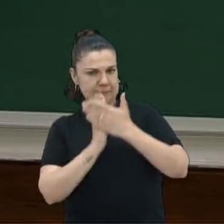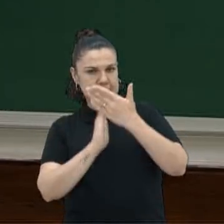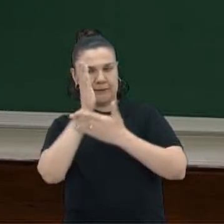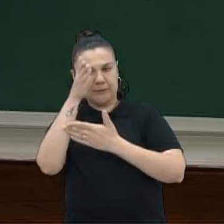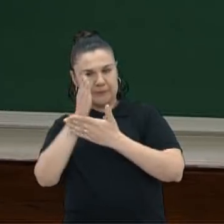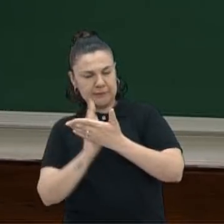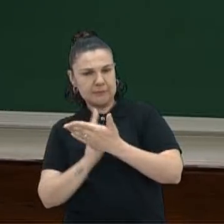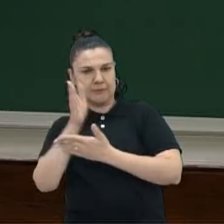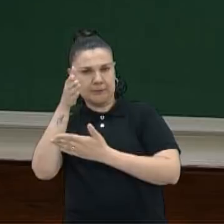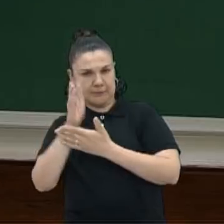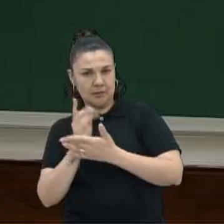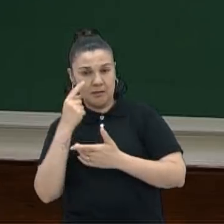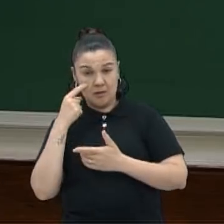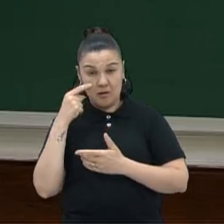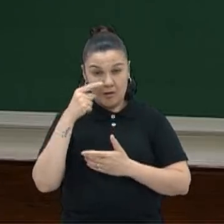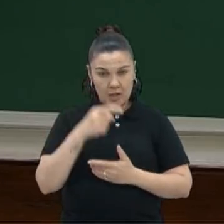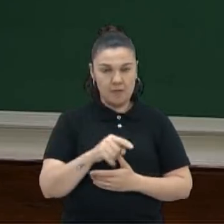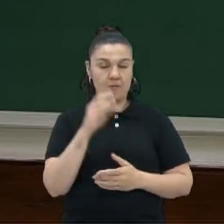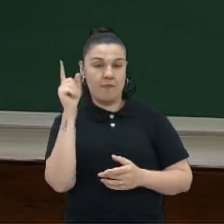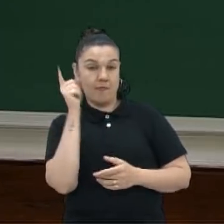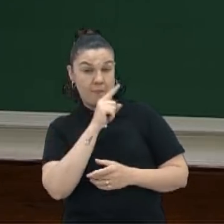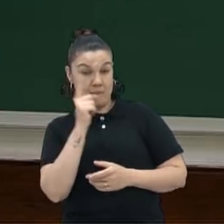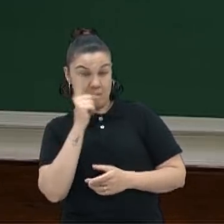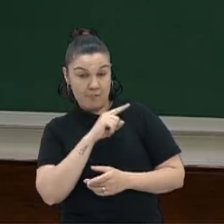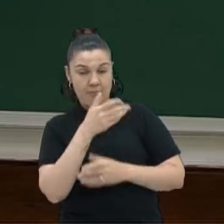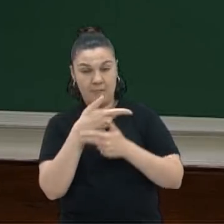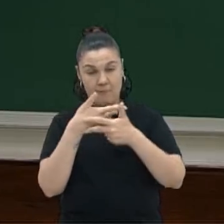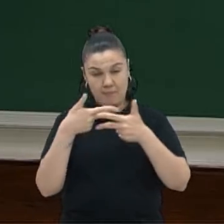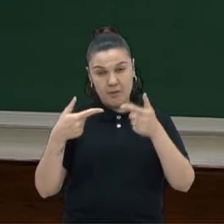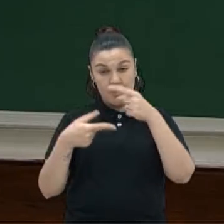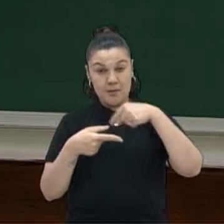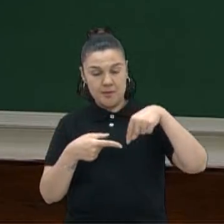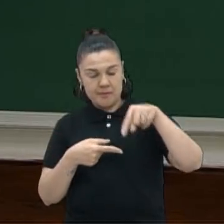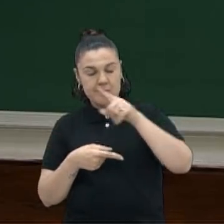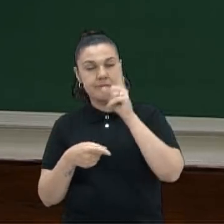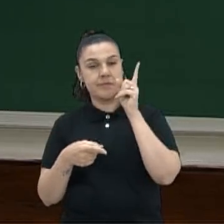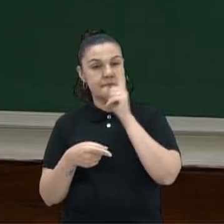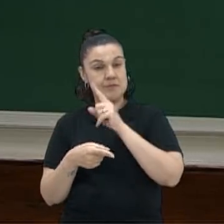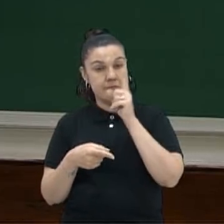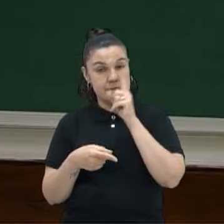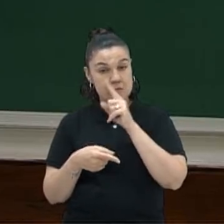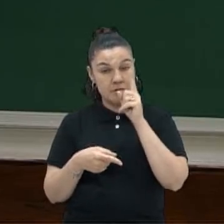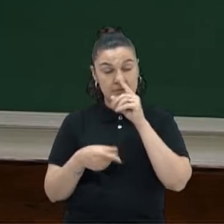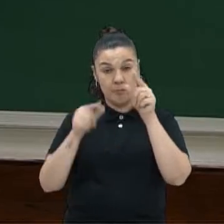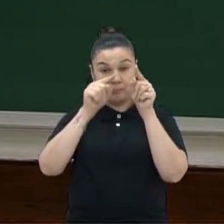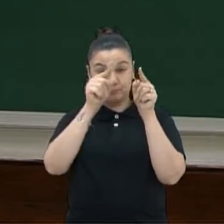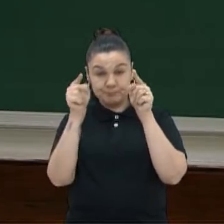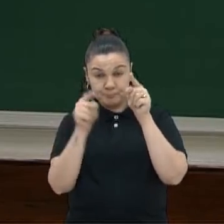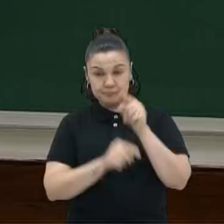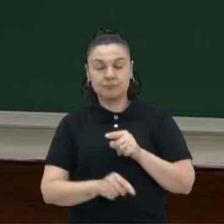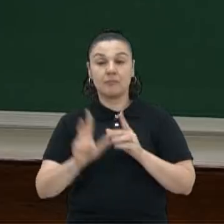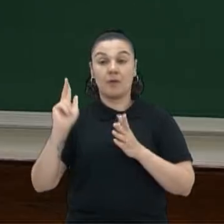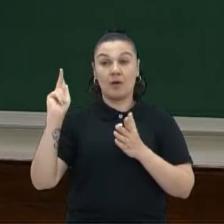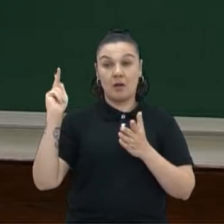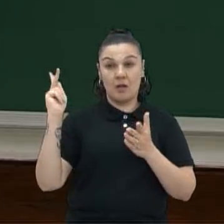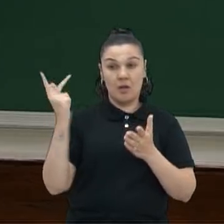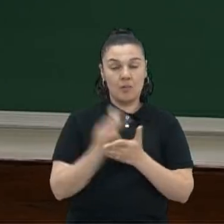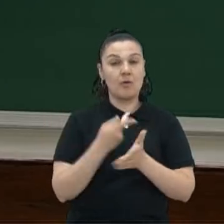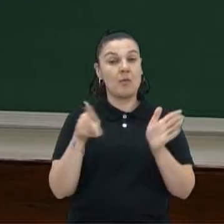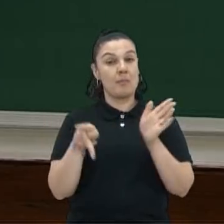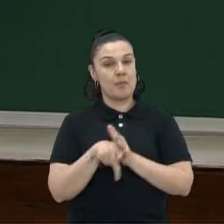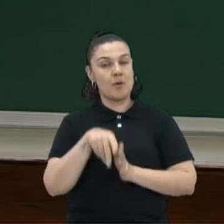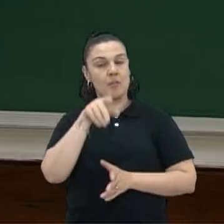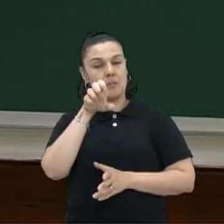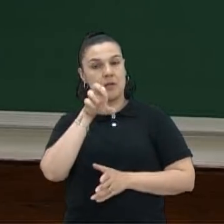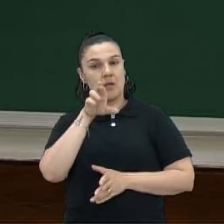Algumas fissuras, algumas falhas. Todas essas falhas e todas essas fissuras são causadas pela erosão